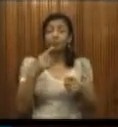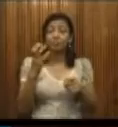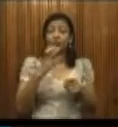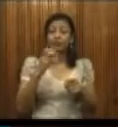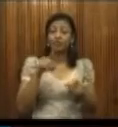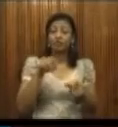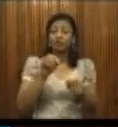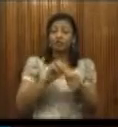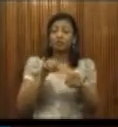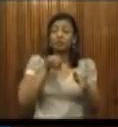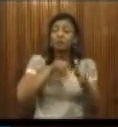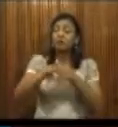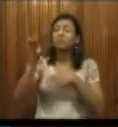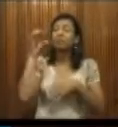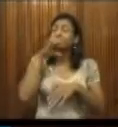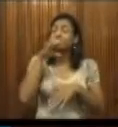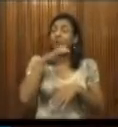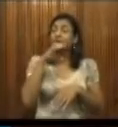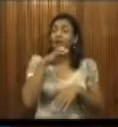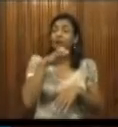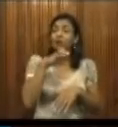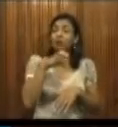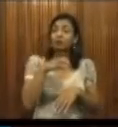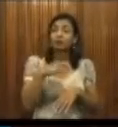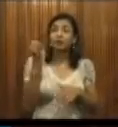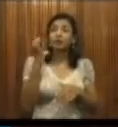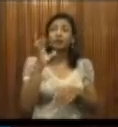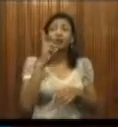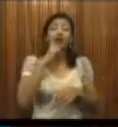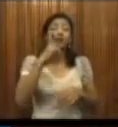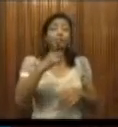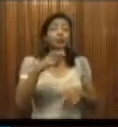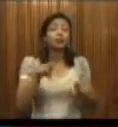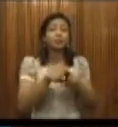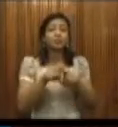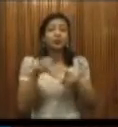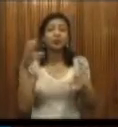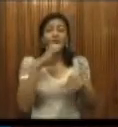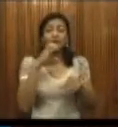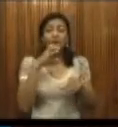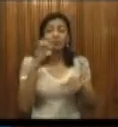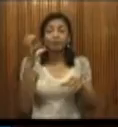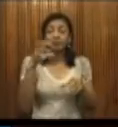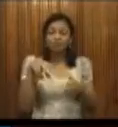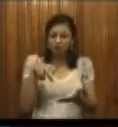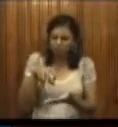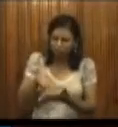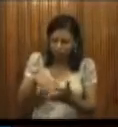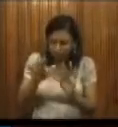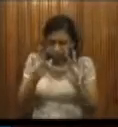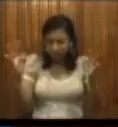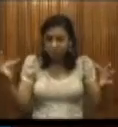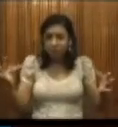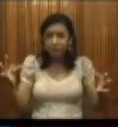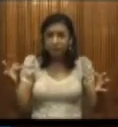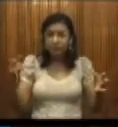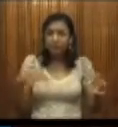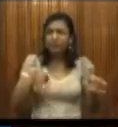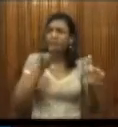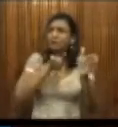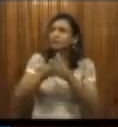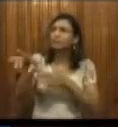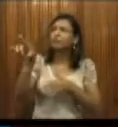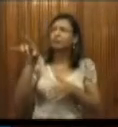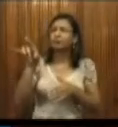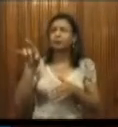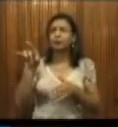fazer. Na vontade de ter a resposta de Jesus, ele se ajoelha diante dele com muita humildade. E ele faz a pergunta,